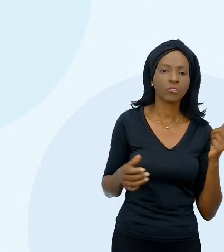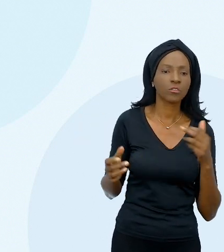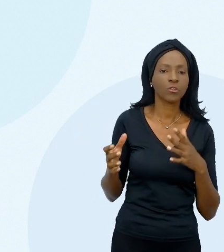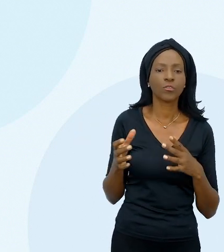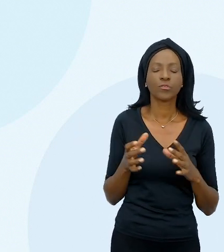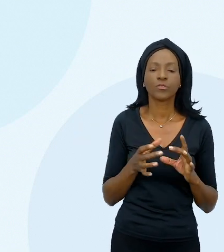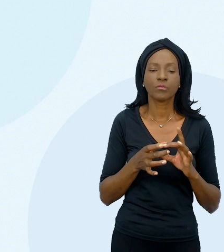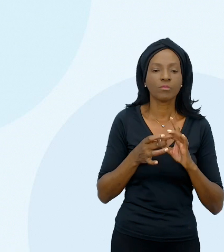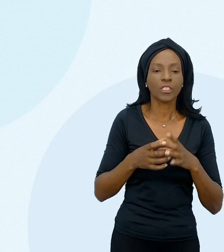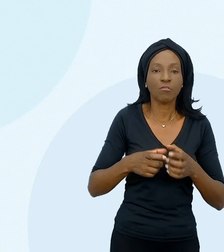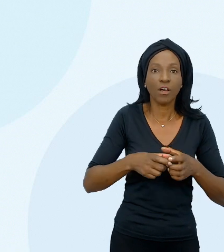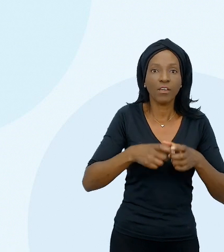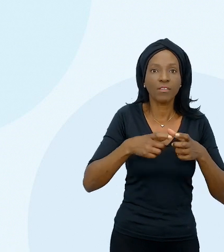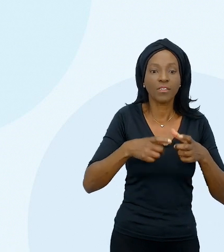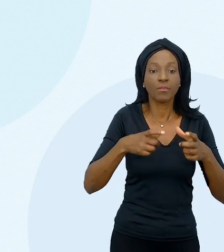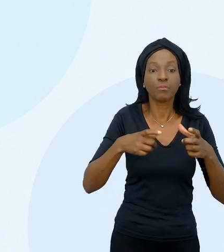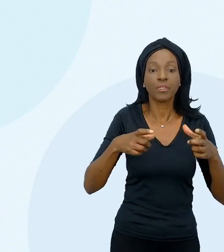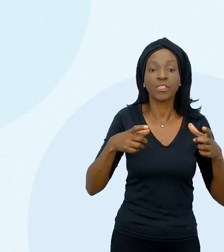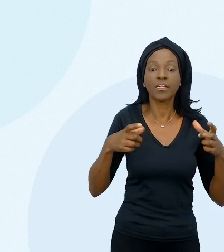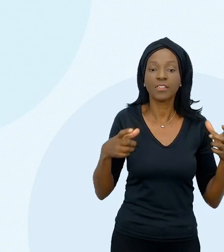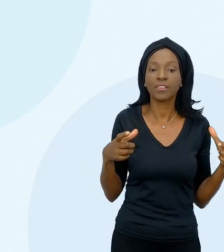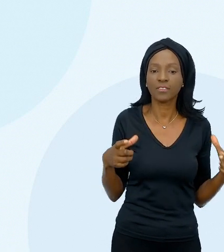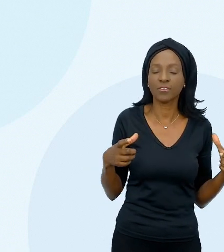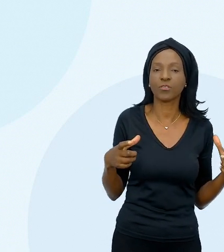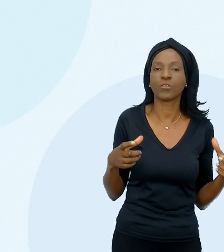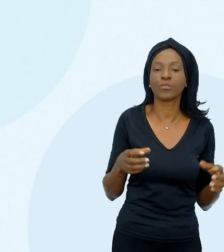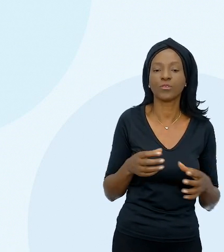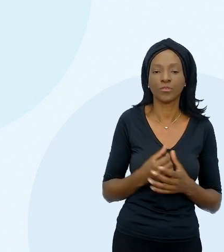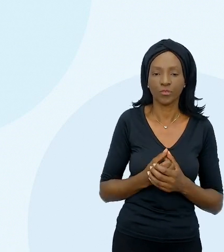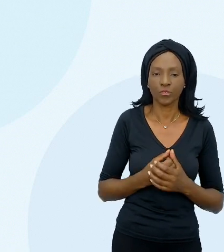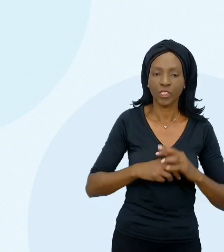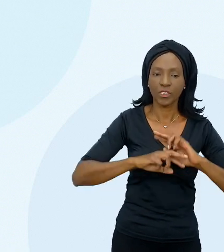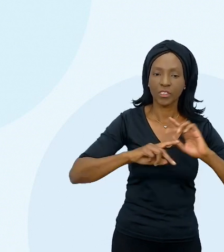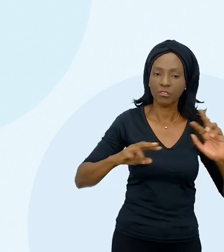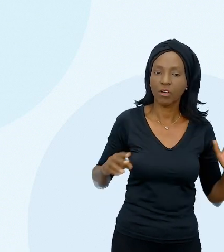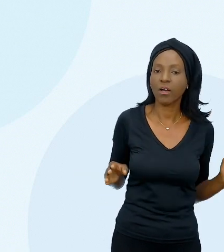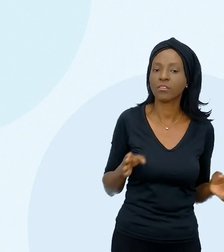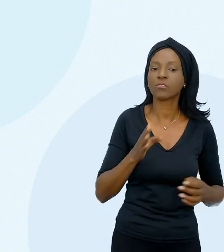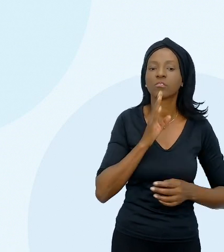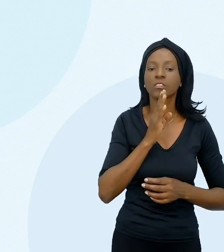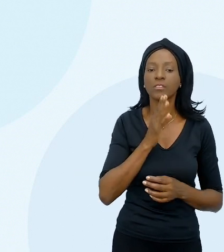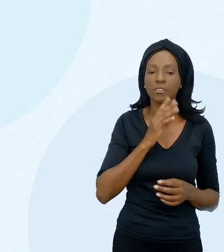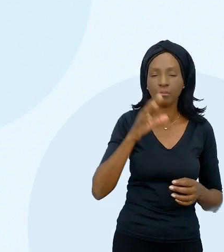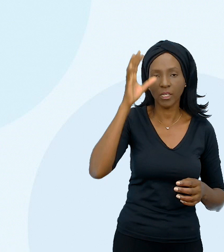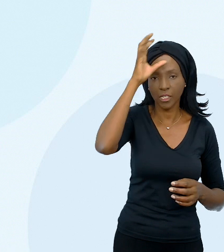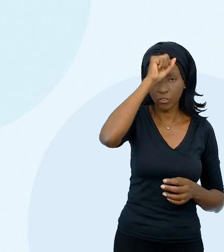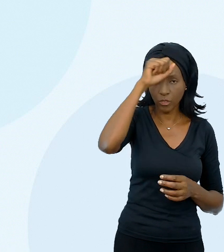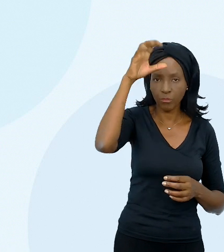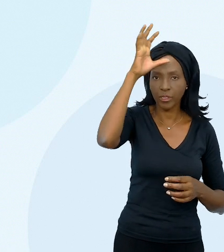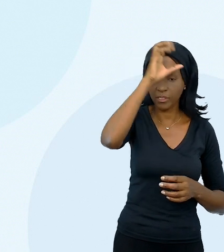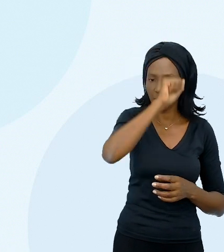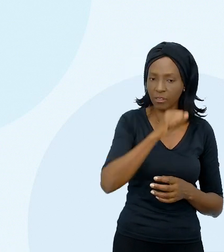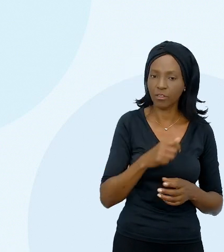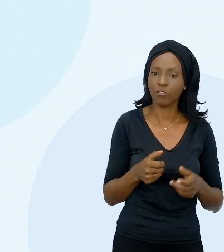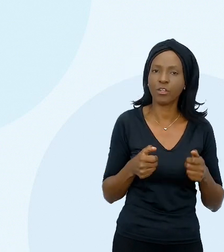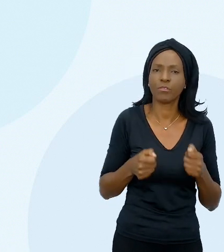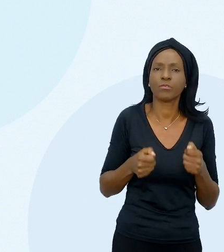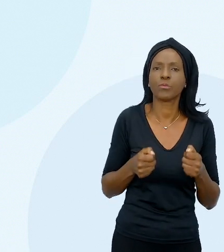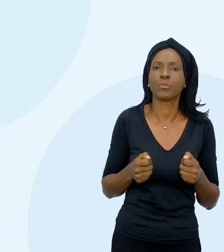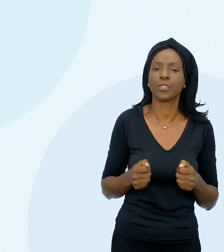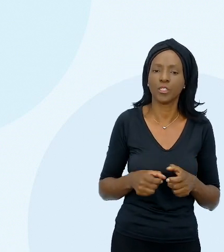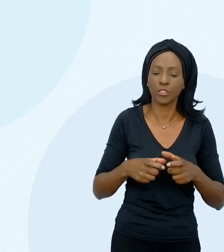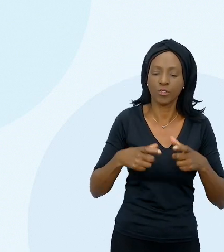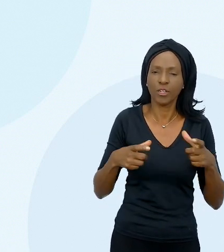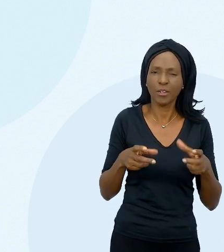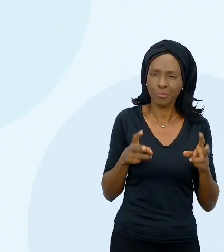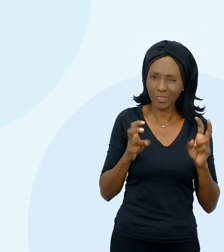e aqui eles vão ampliando também, solidificando a própria aprendizagem. Você